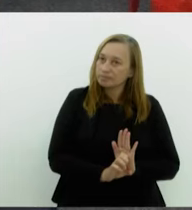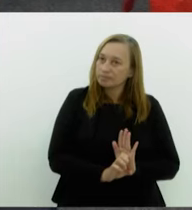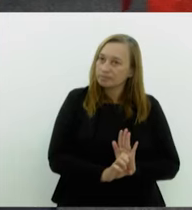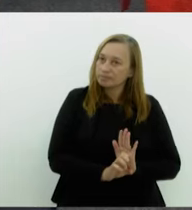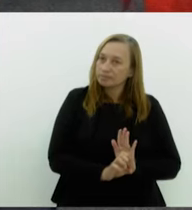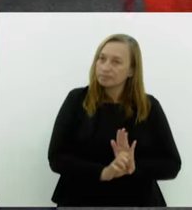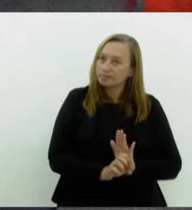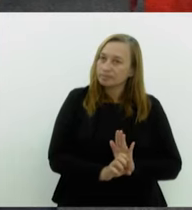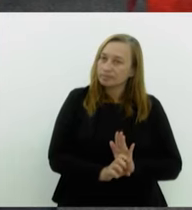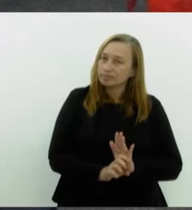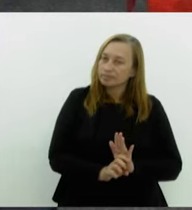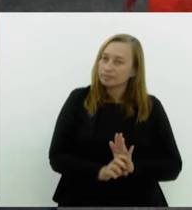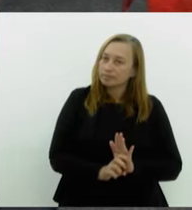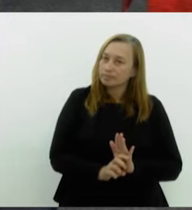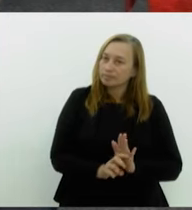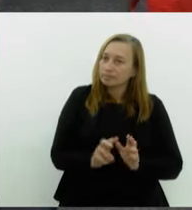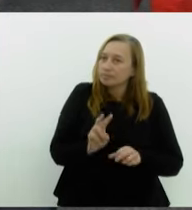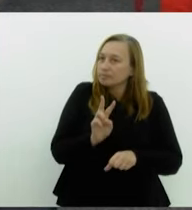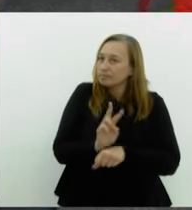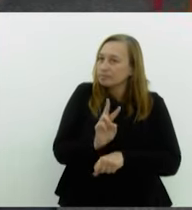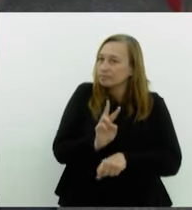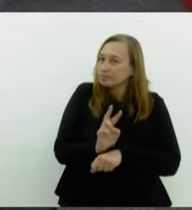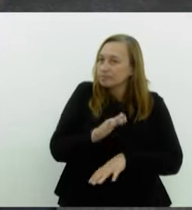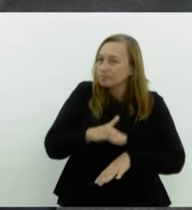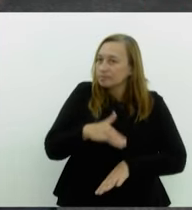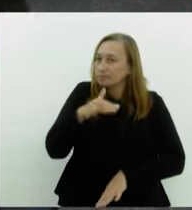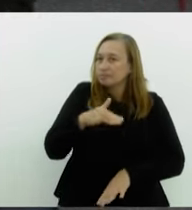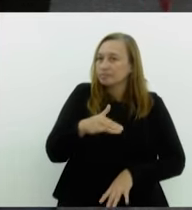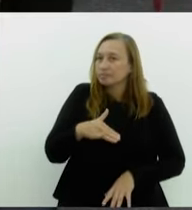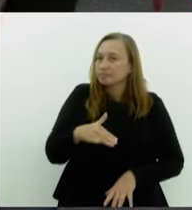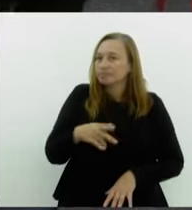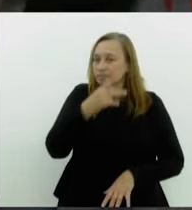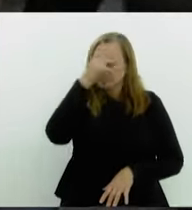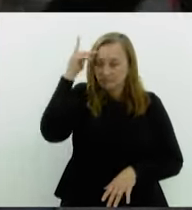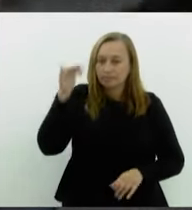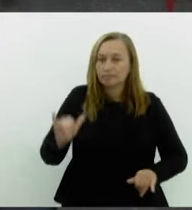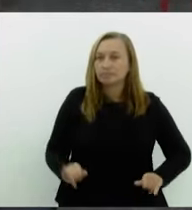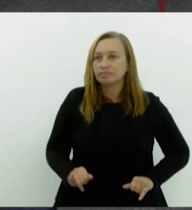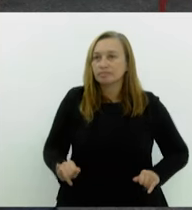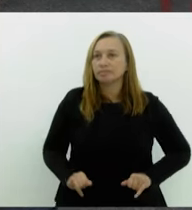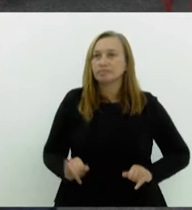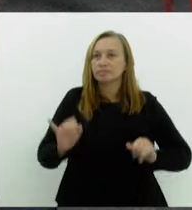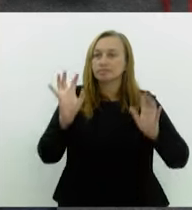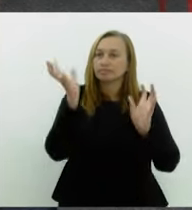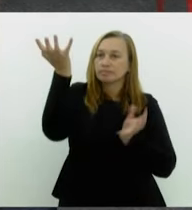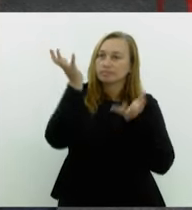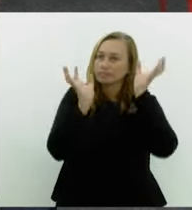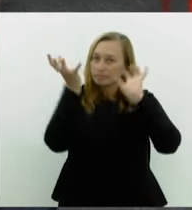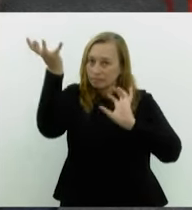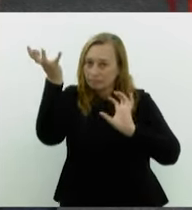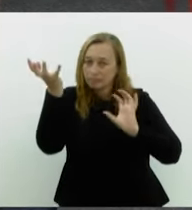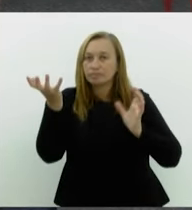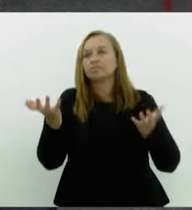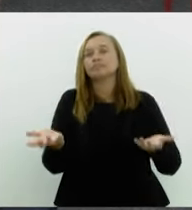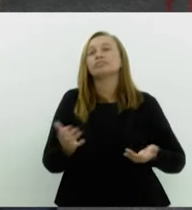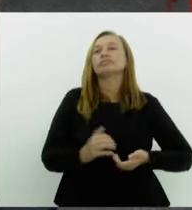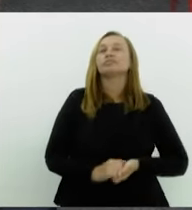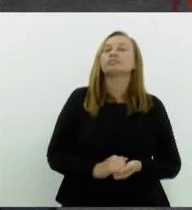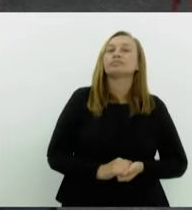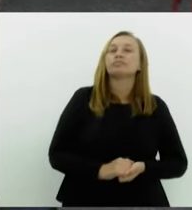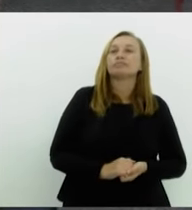com mais brevidade e propriedade às vítimas de calamidades públicas. A